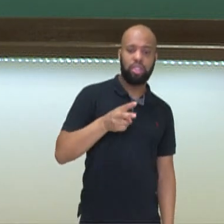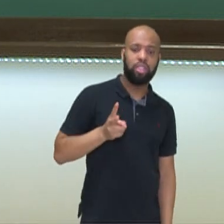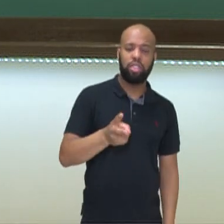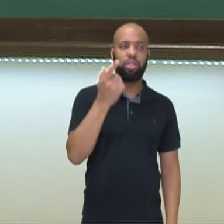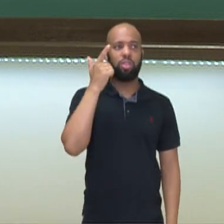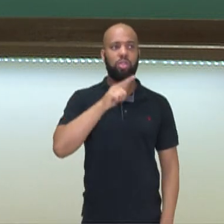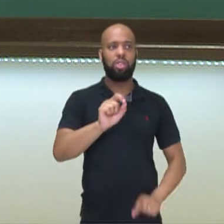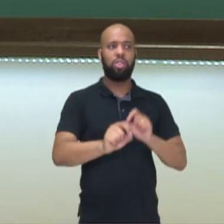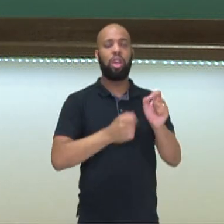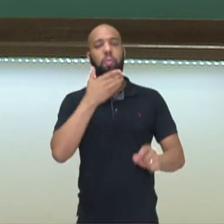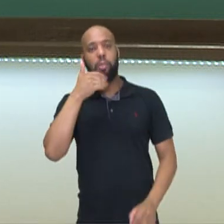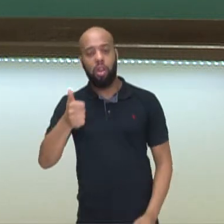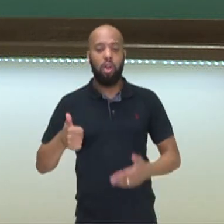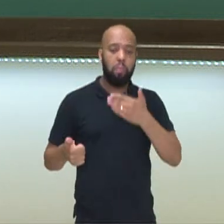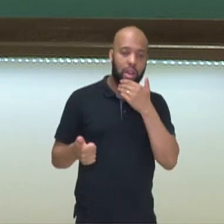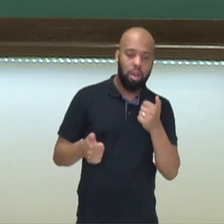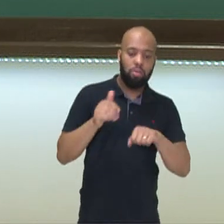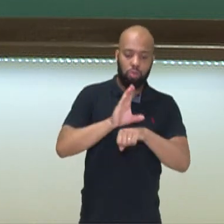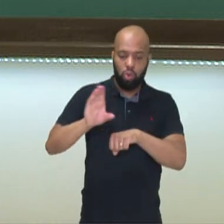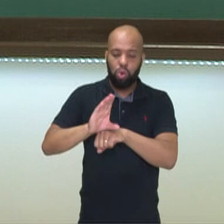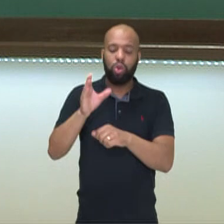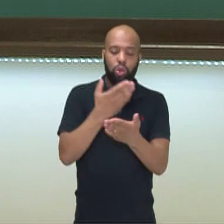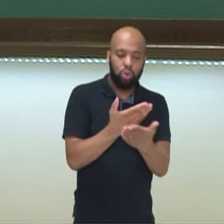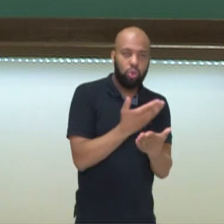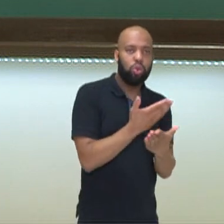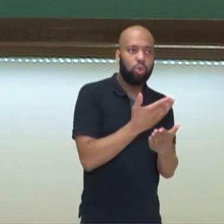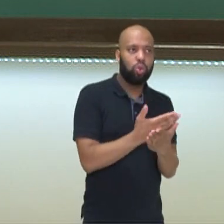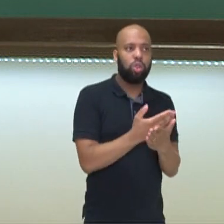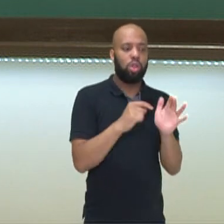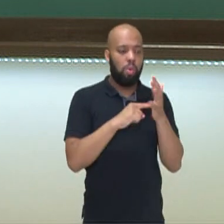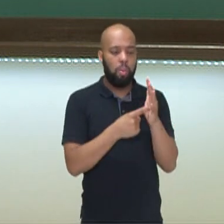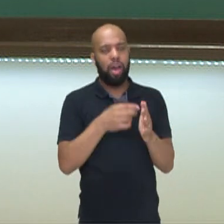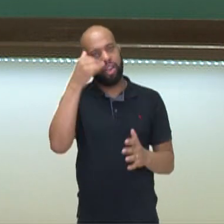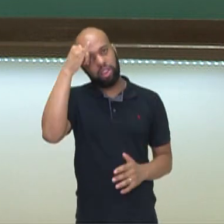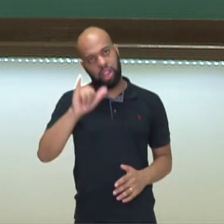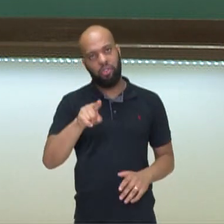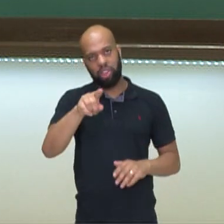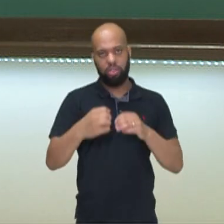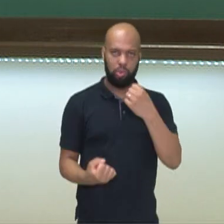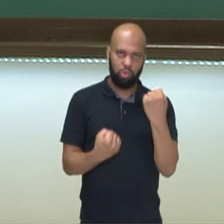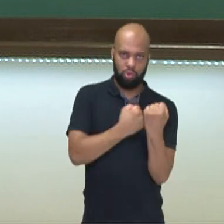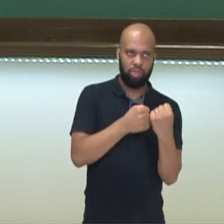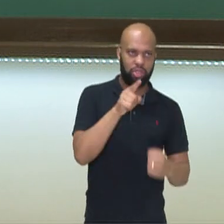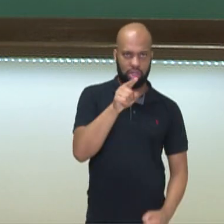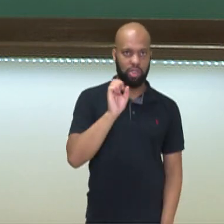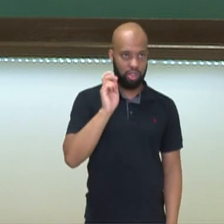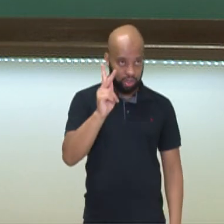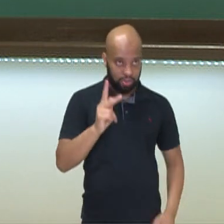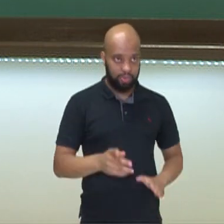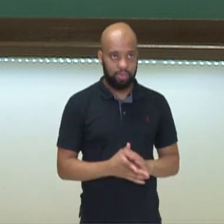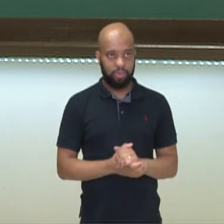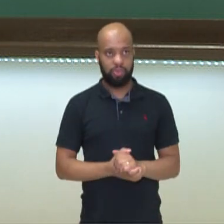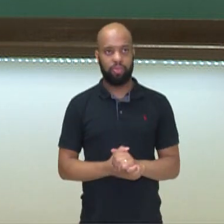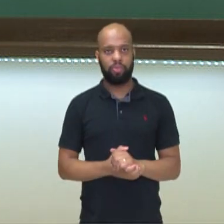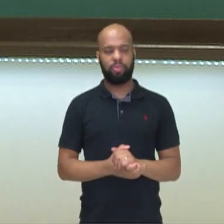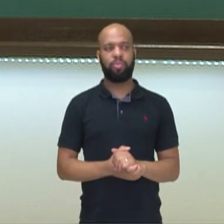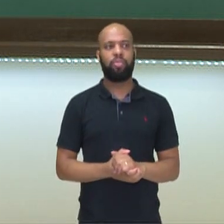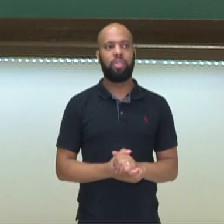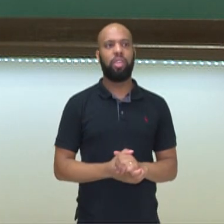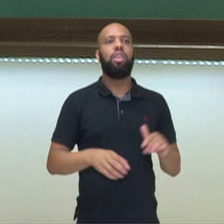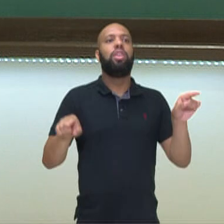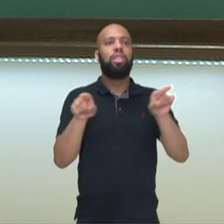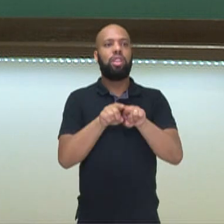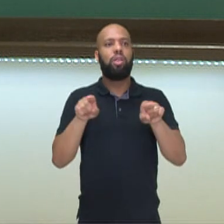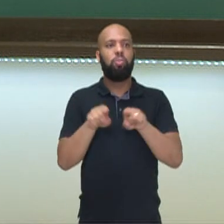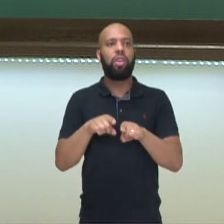vai estar se aperfeiçoando e essas máquinas não vão conseguir te substituir, tá? Tem